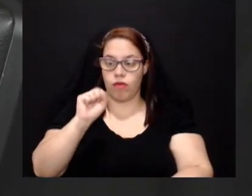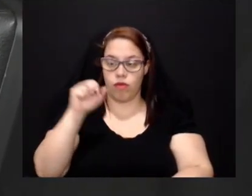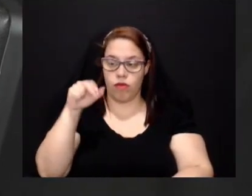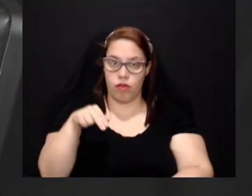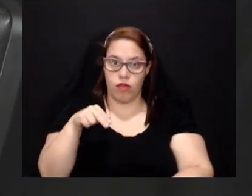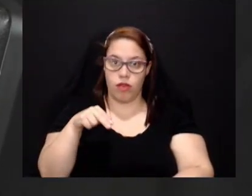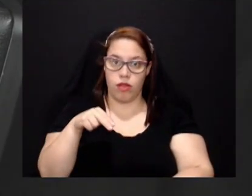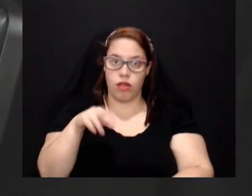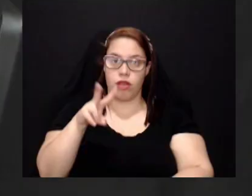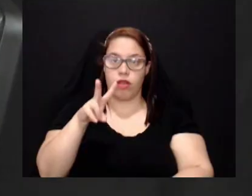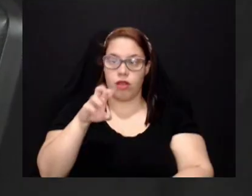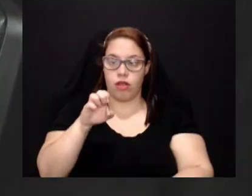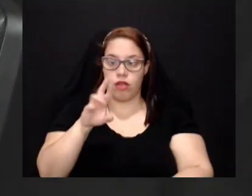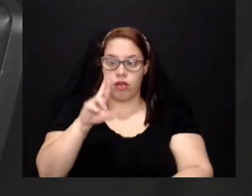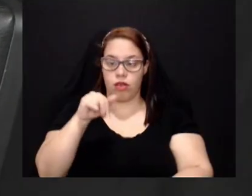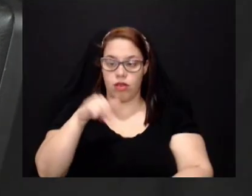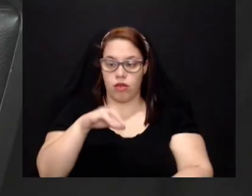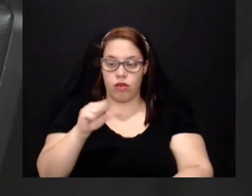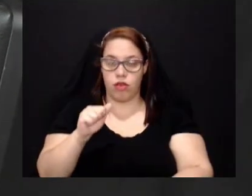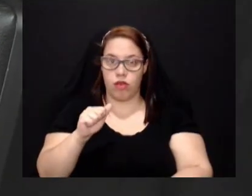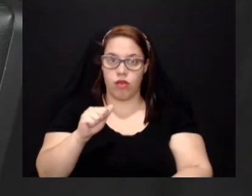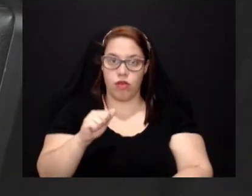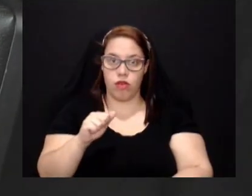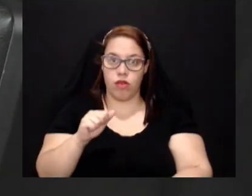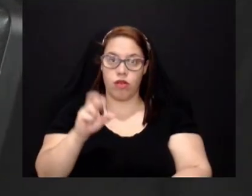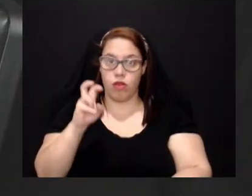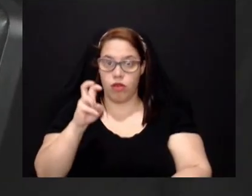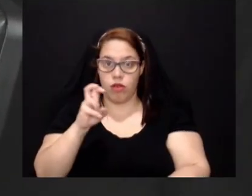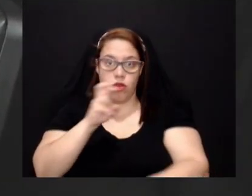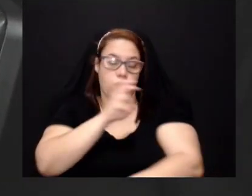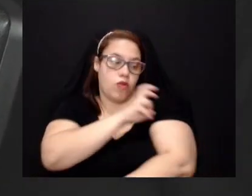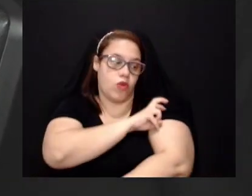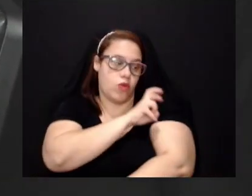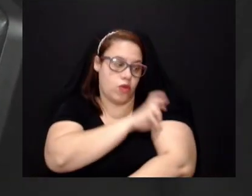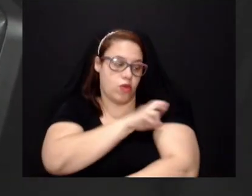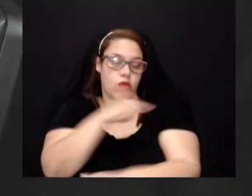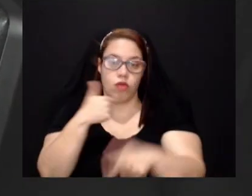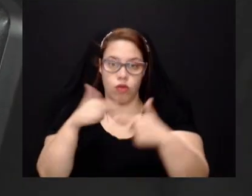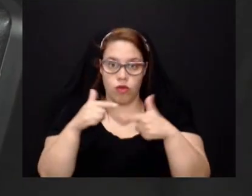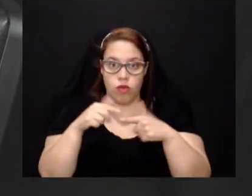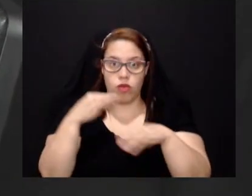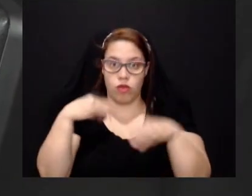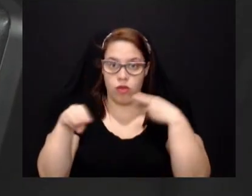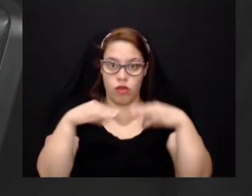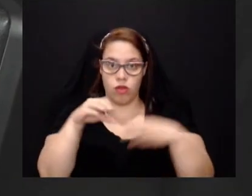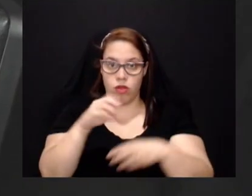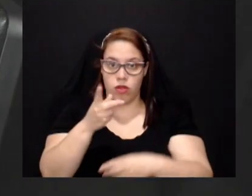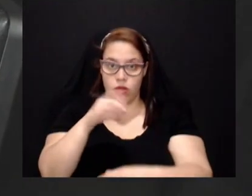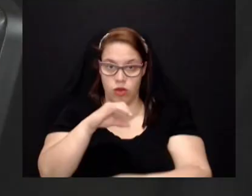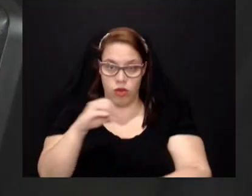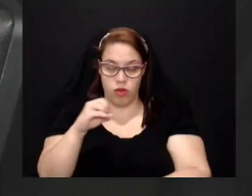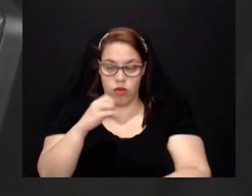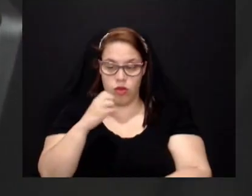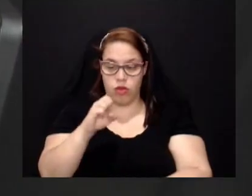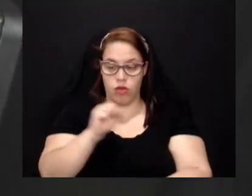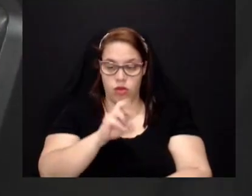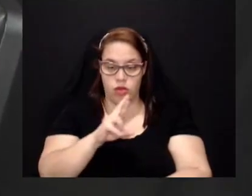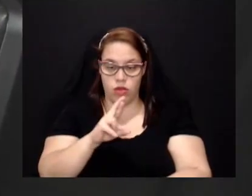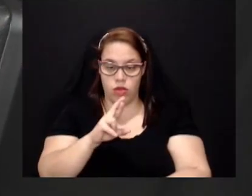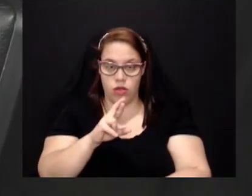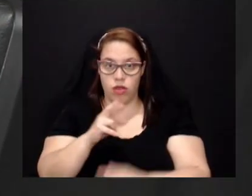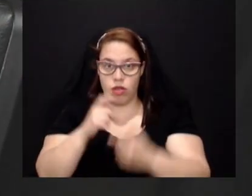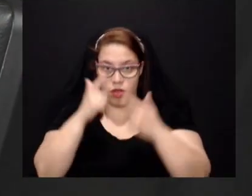Verônica. E eu estava na época com o 5º ano, trabalhei com a música do Chico César, Respeito Meus Cabelos